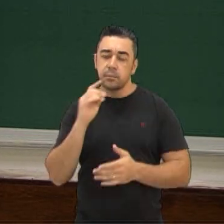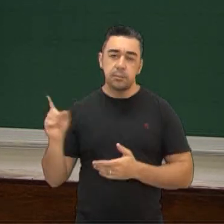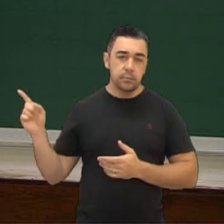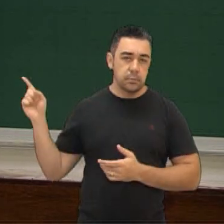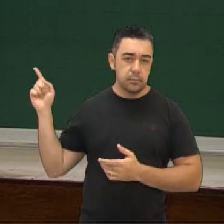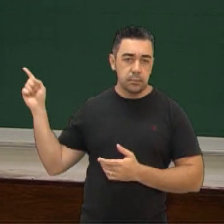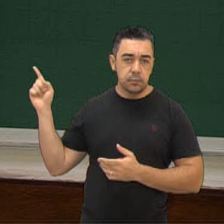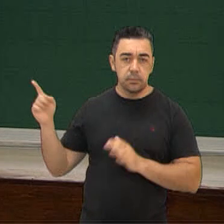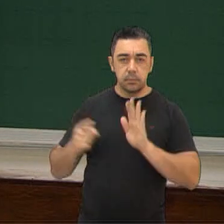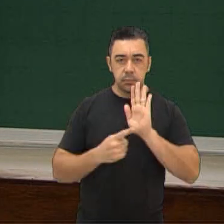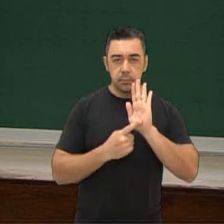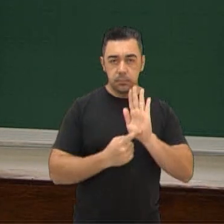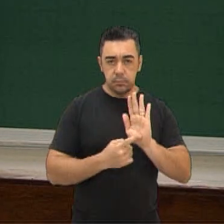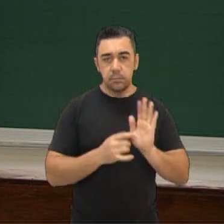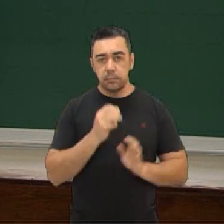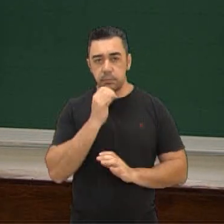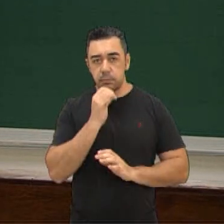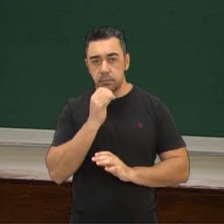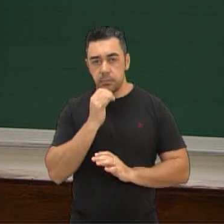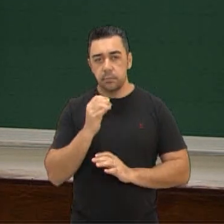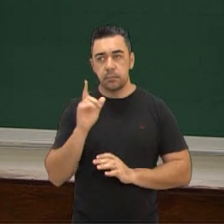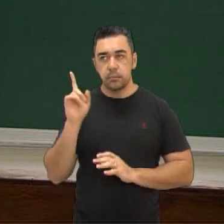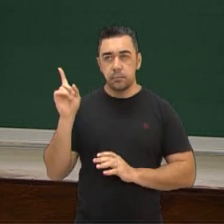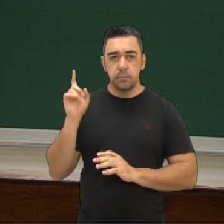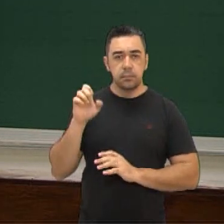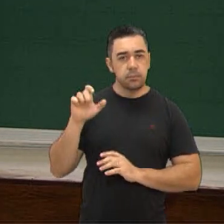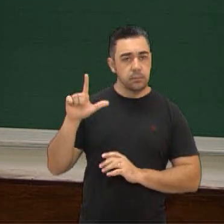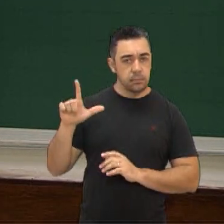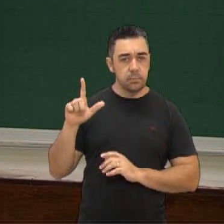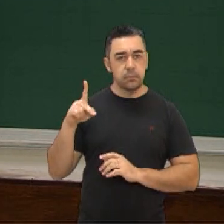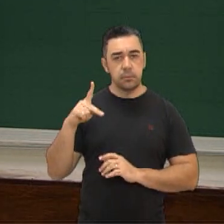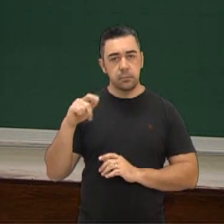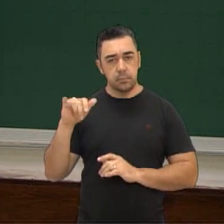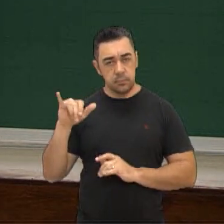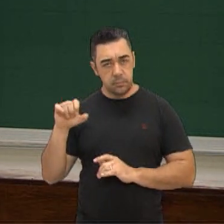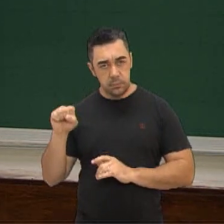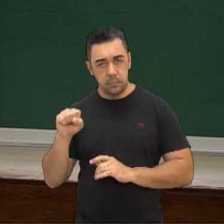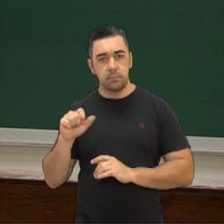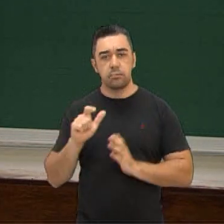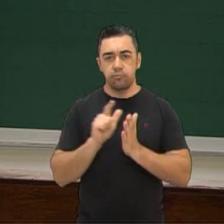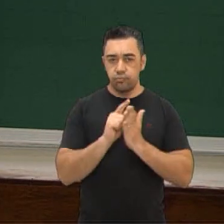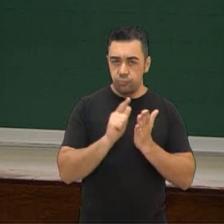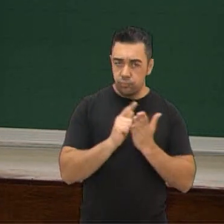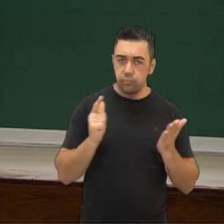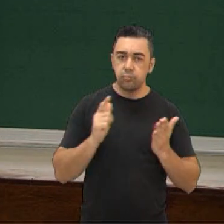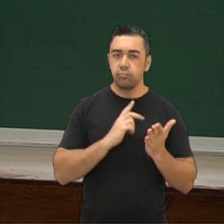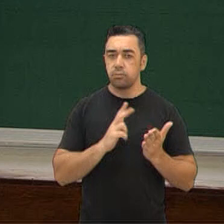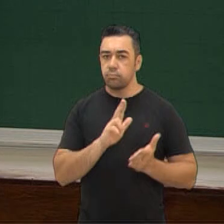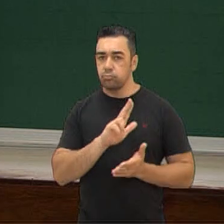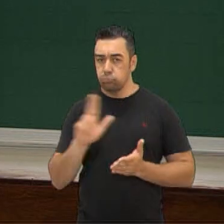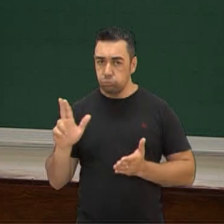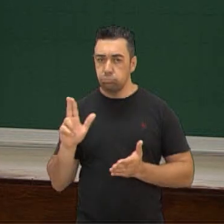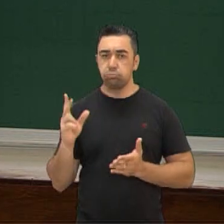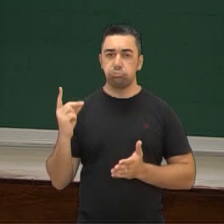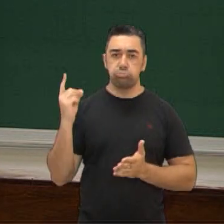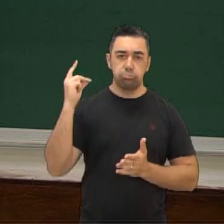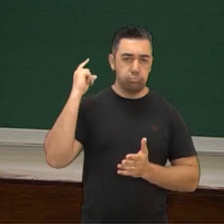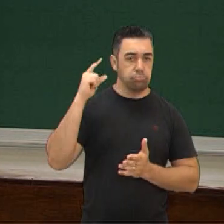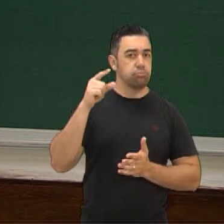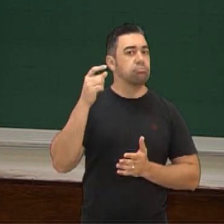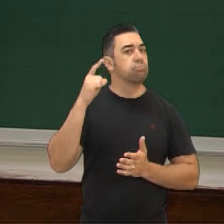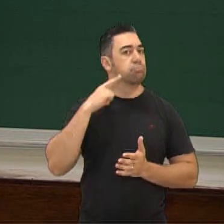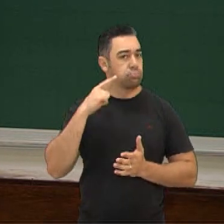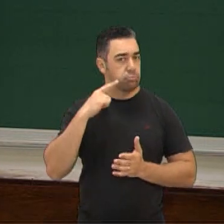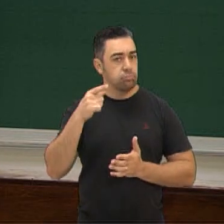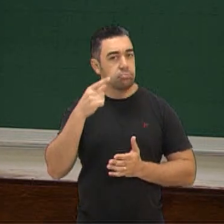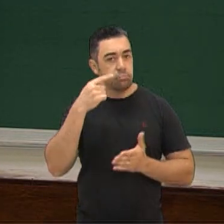aqui exemplos do El País, jornais aí que têm nome muito antigos, você pode ter certeza que o